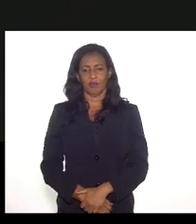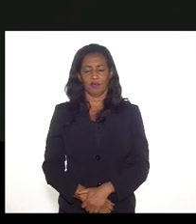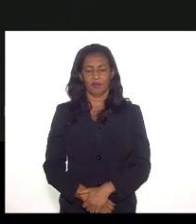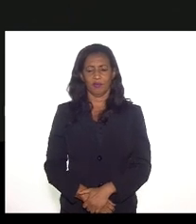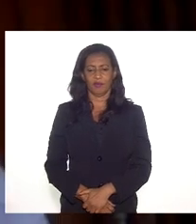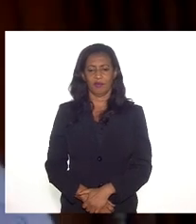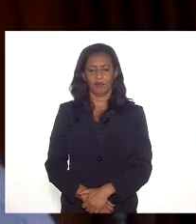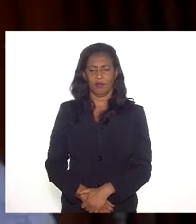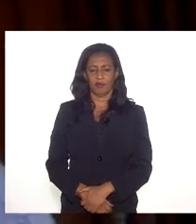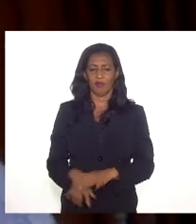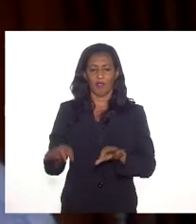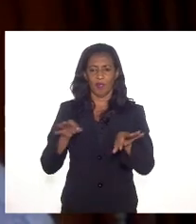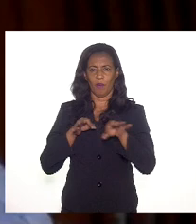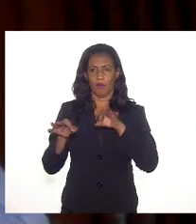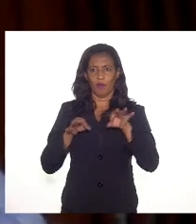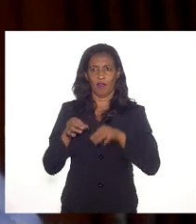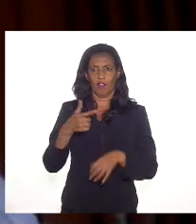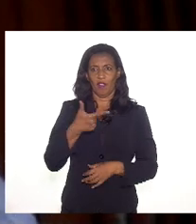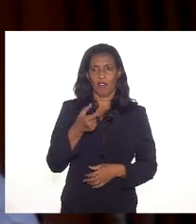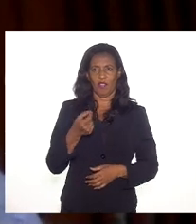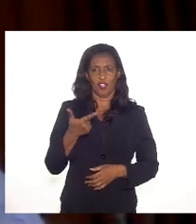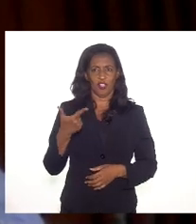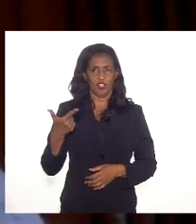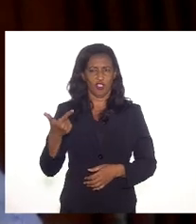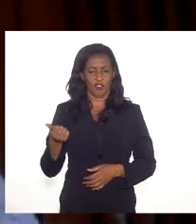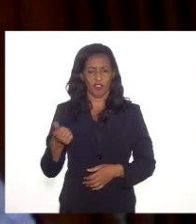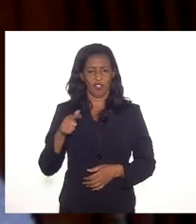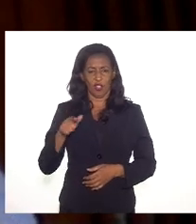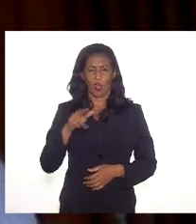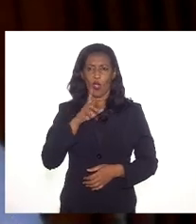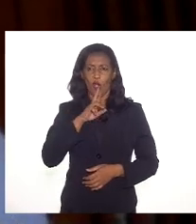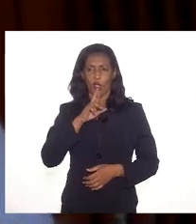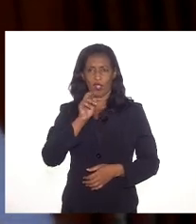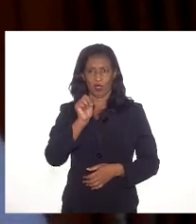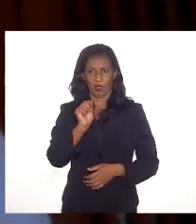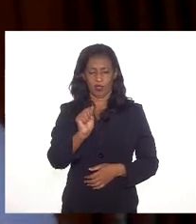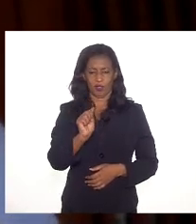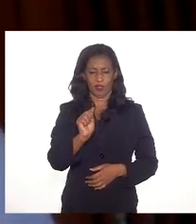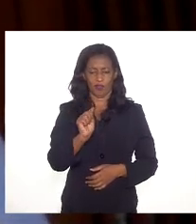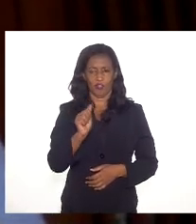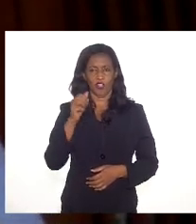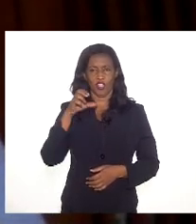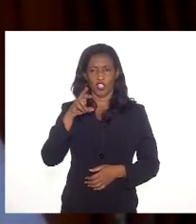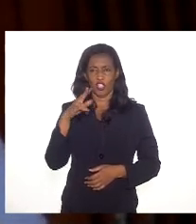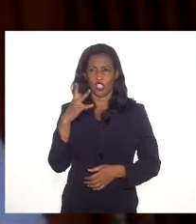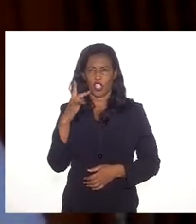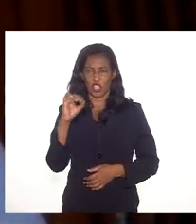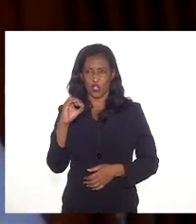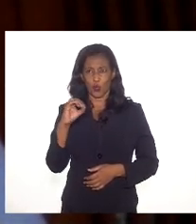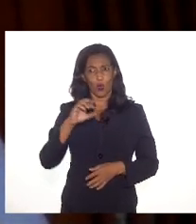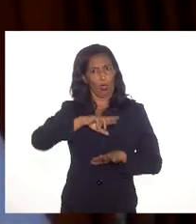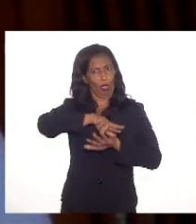19, deputado, projeto de lei 2605-2020, de autoria do deputado Rodrigo Amorim, Chico Machado e outros.